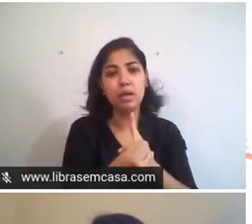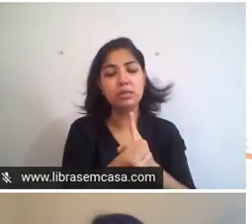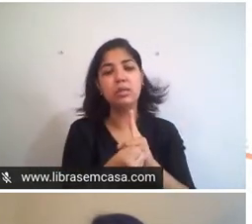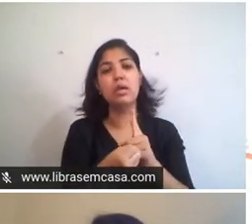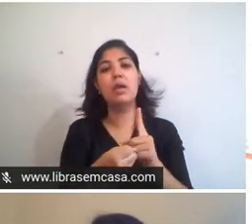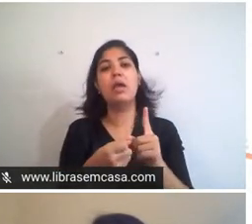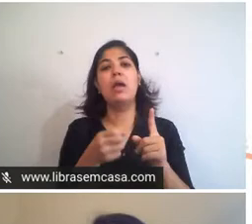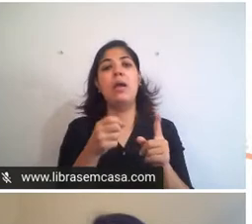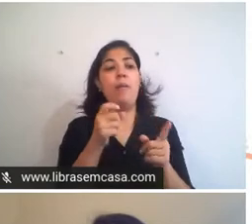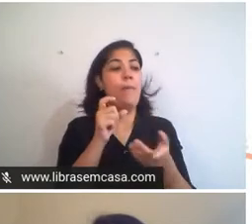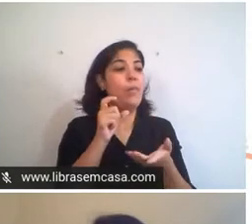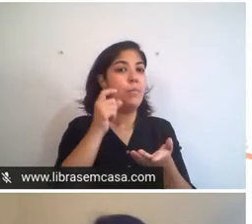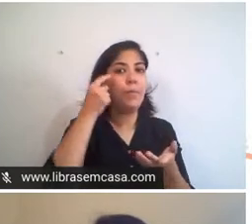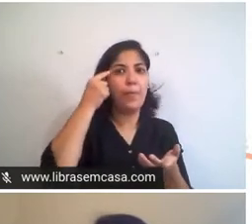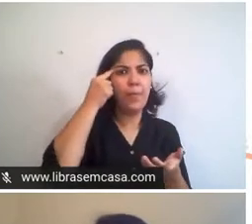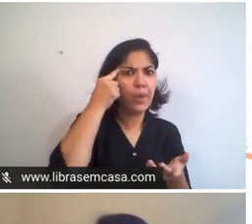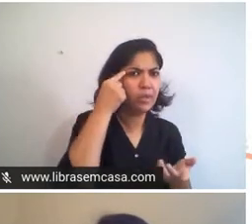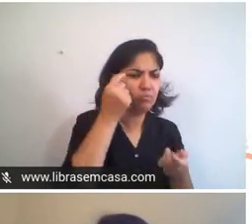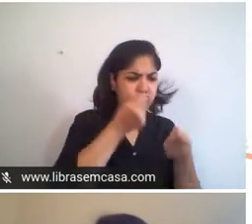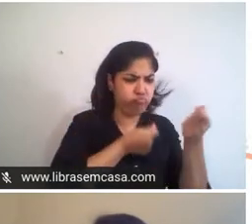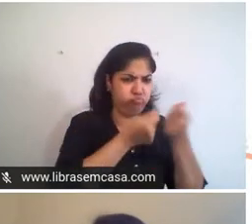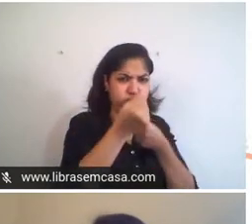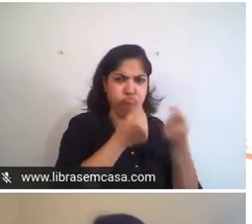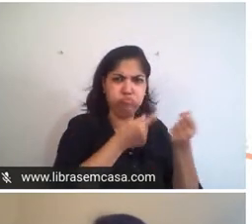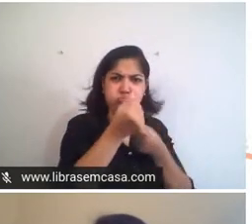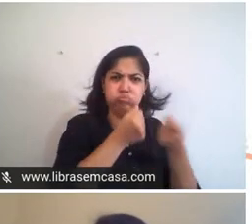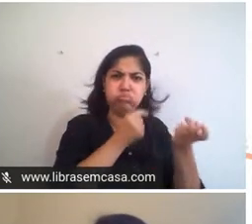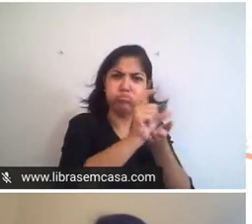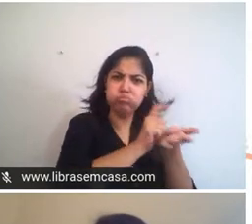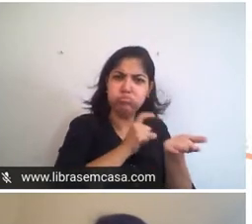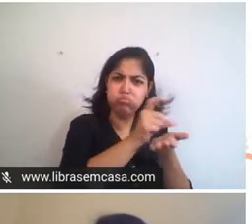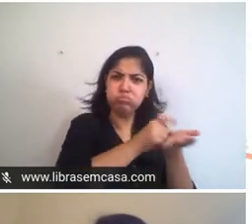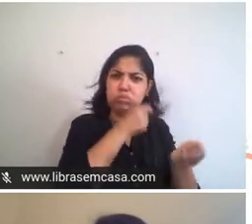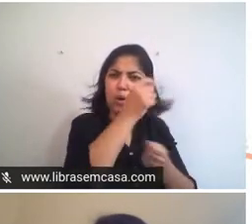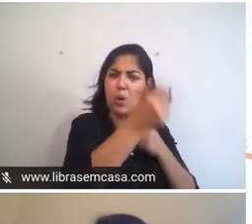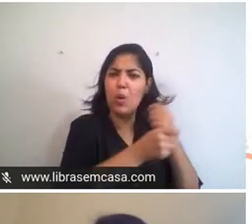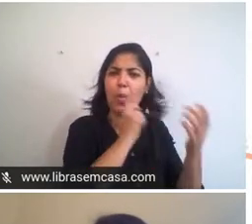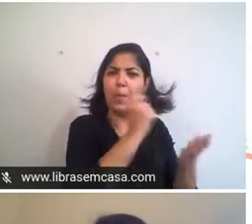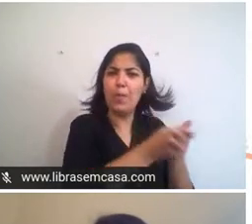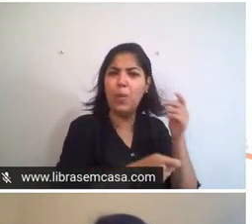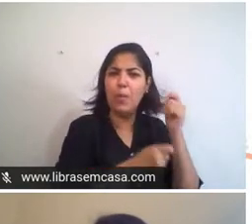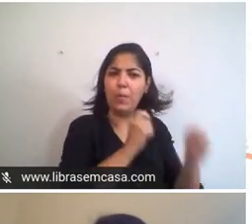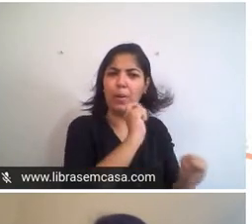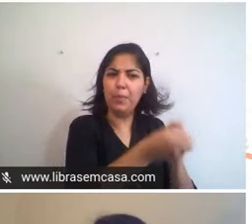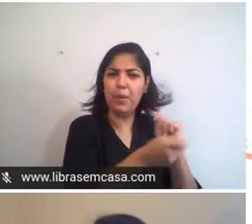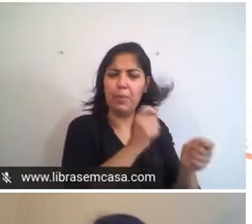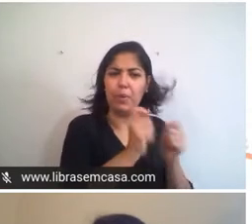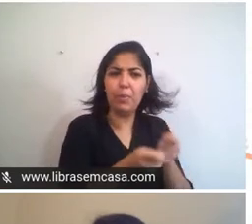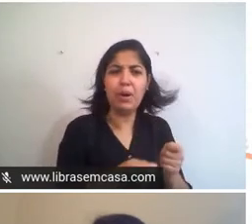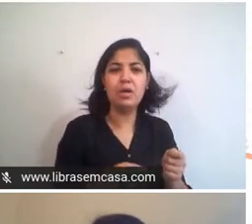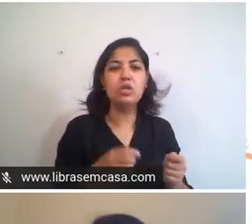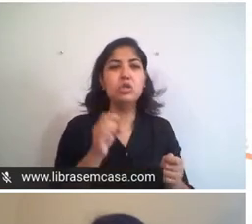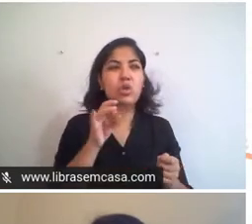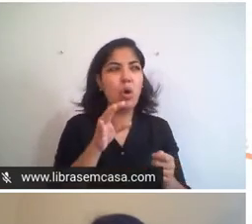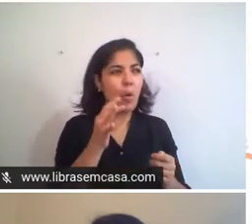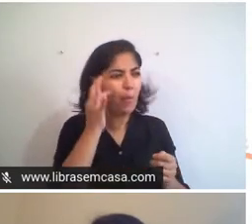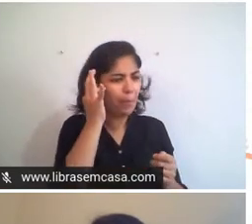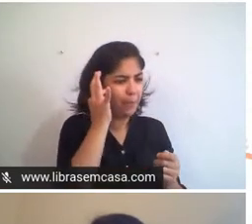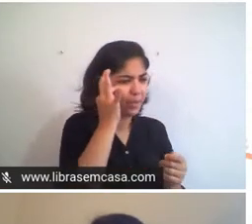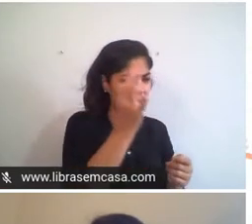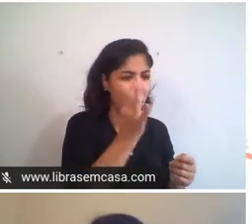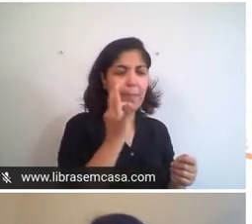consumismo o máximo possível, numa visão de muito curto prazo, não pensando em